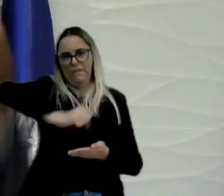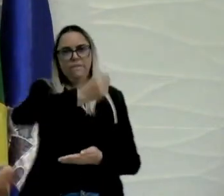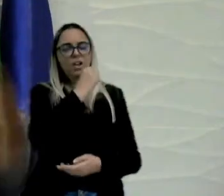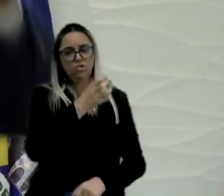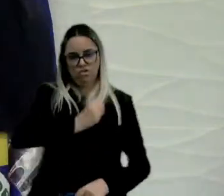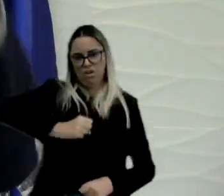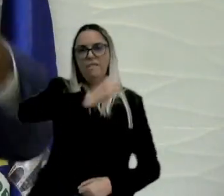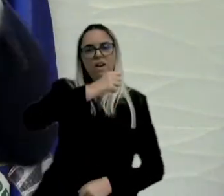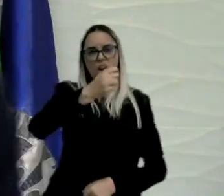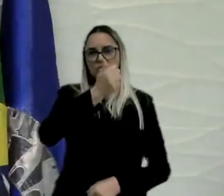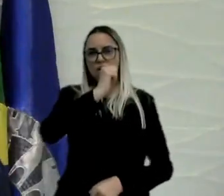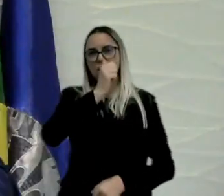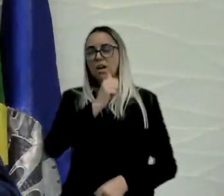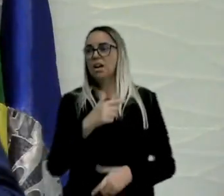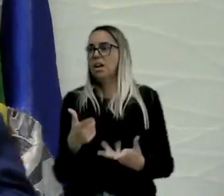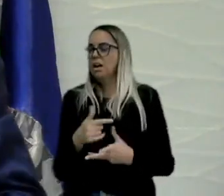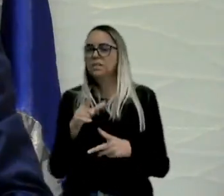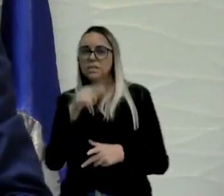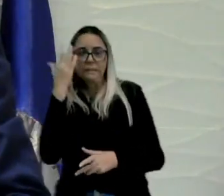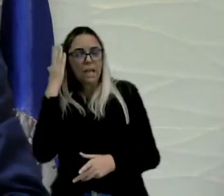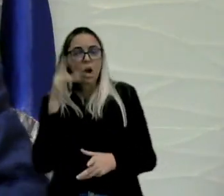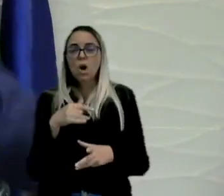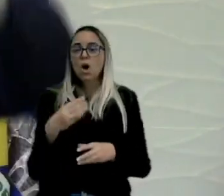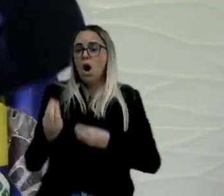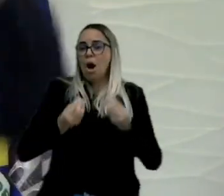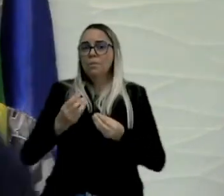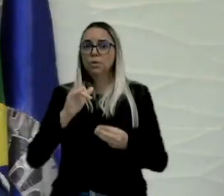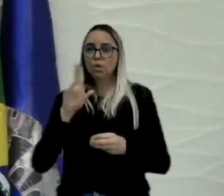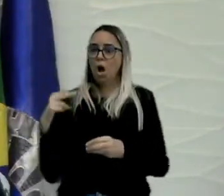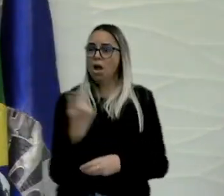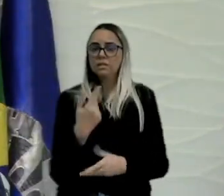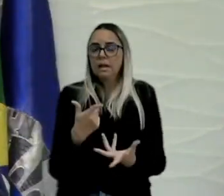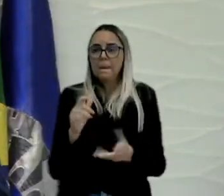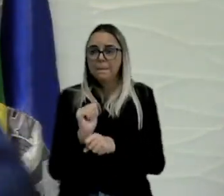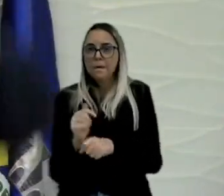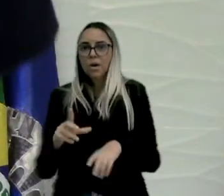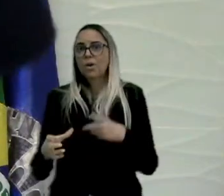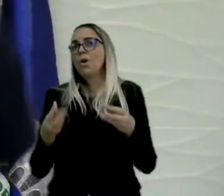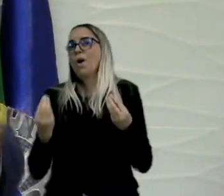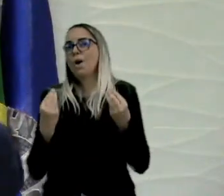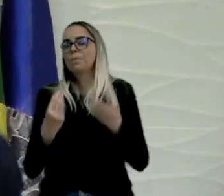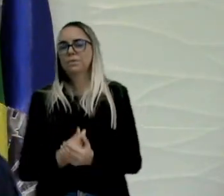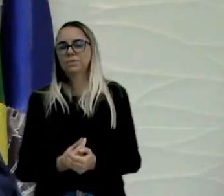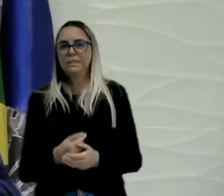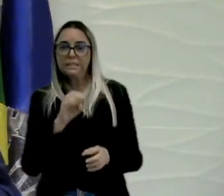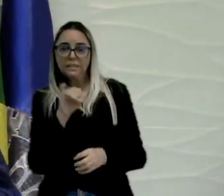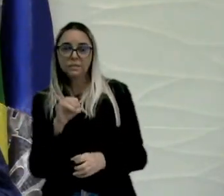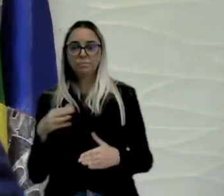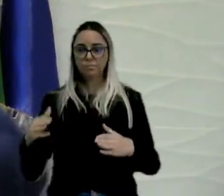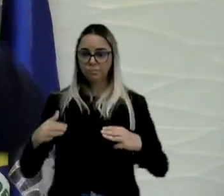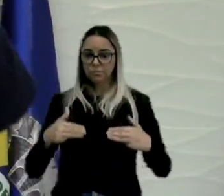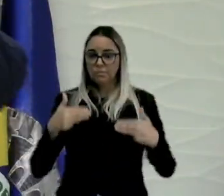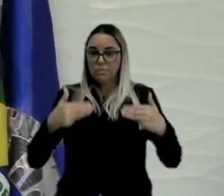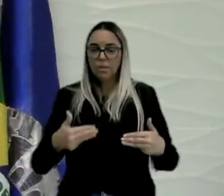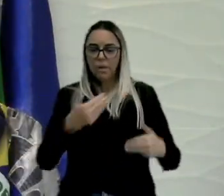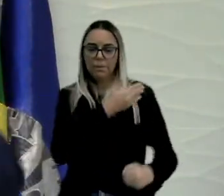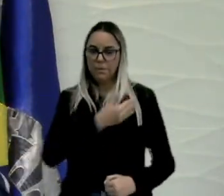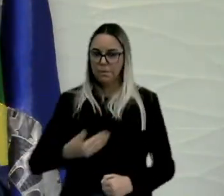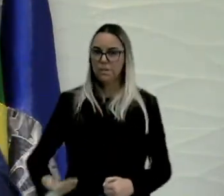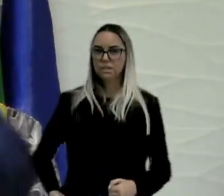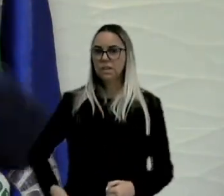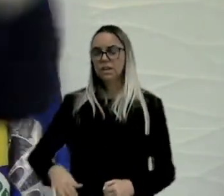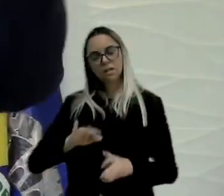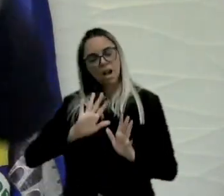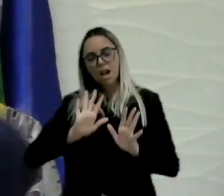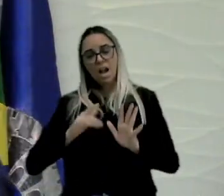se aonde é que nós vamos parar se o ministério público não vai investigar Tô fazendo uma relação